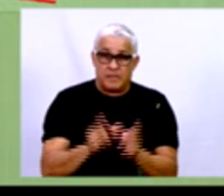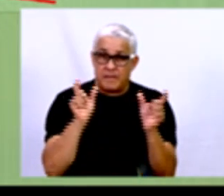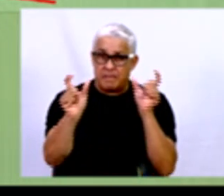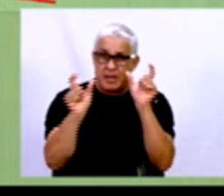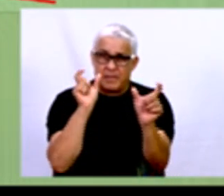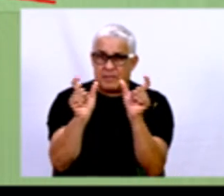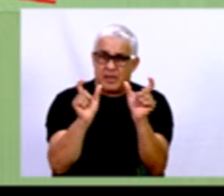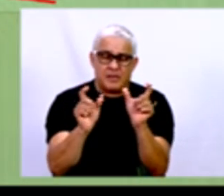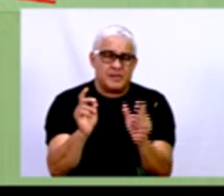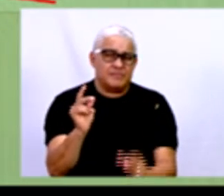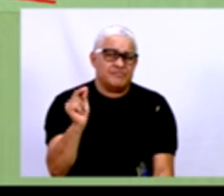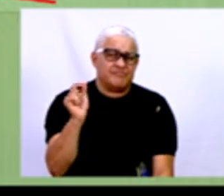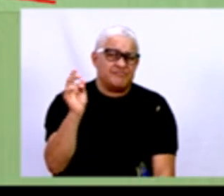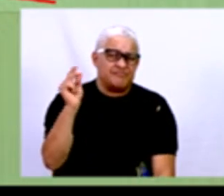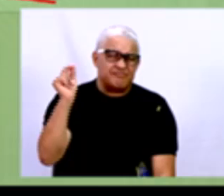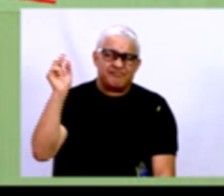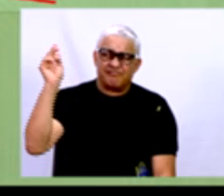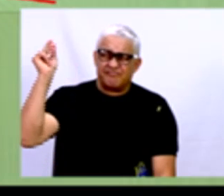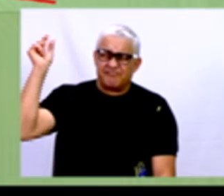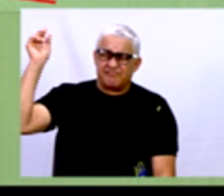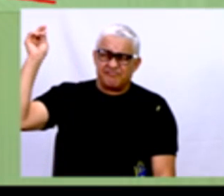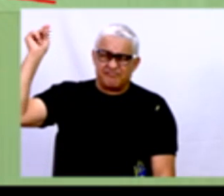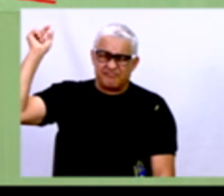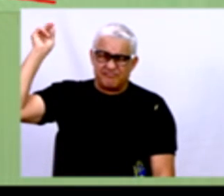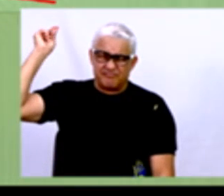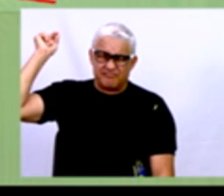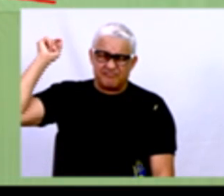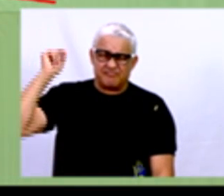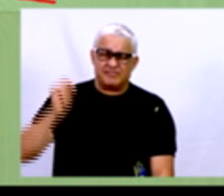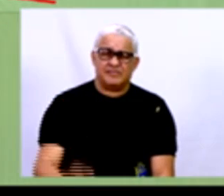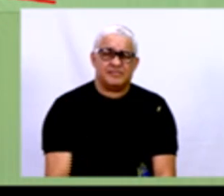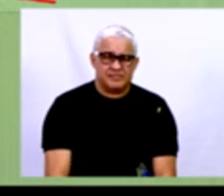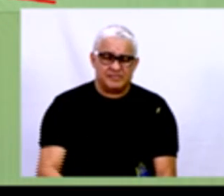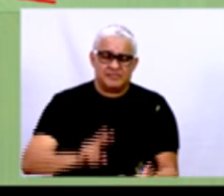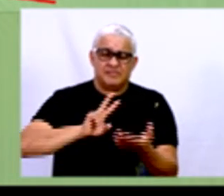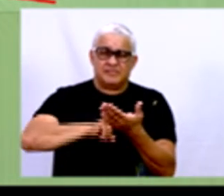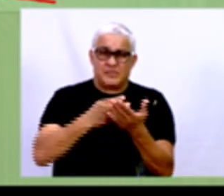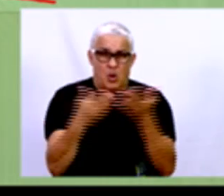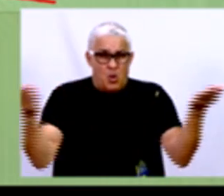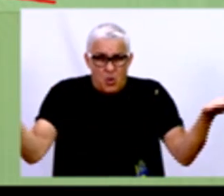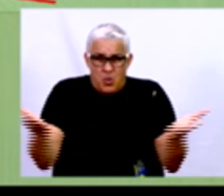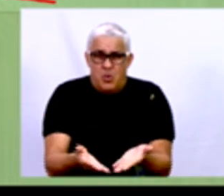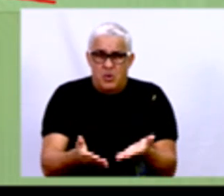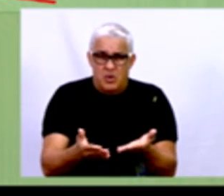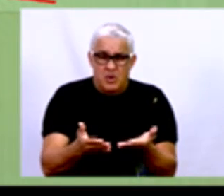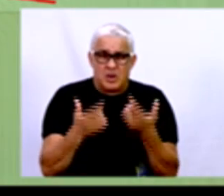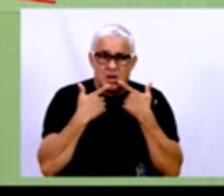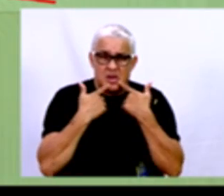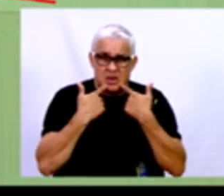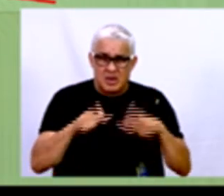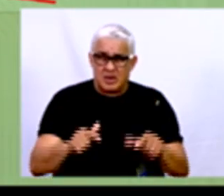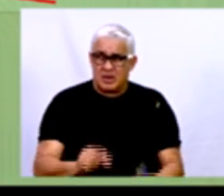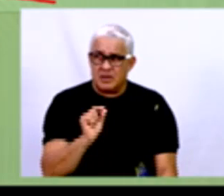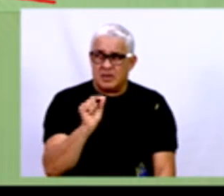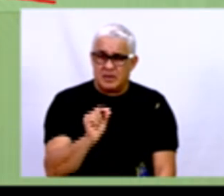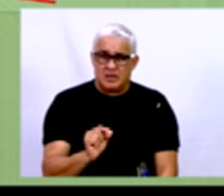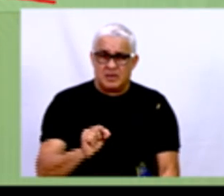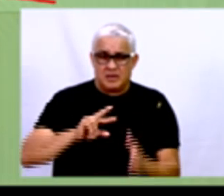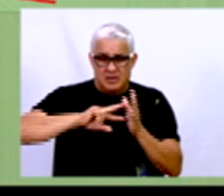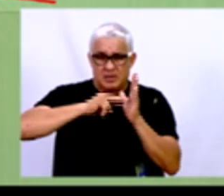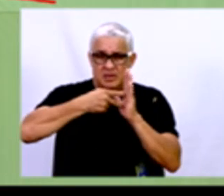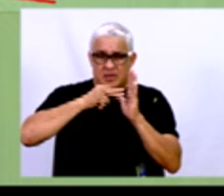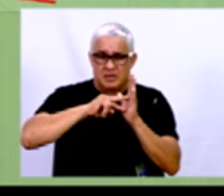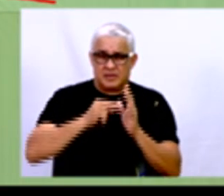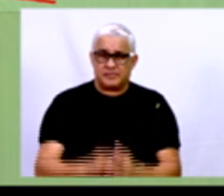né? Faziam-lhe pé de alferes. Então vamos traduzir para a linguagem de hoje para, né, situar do que eles